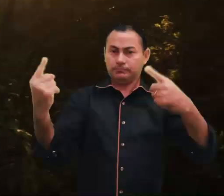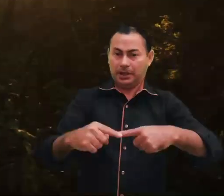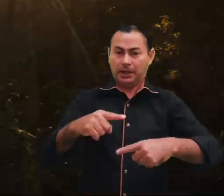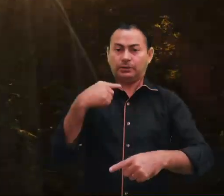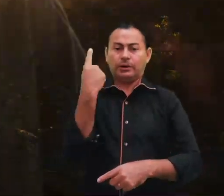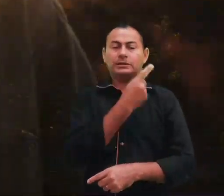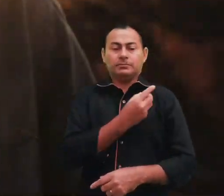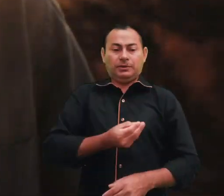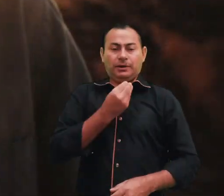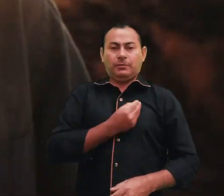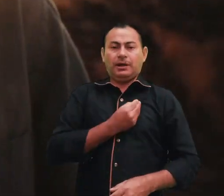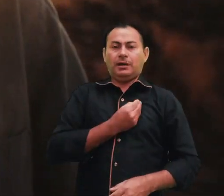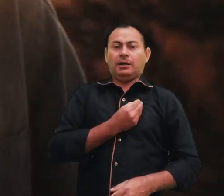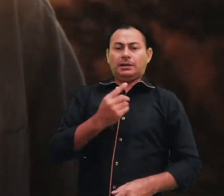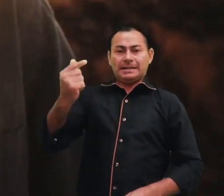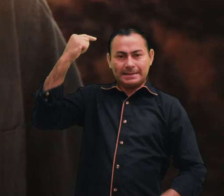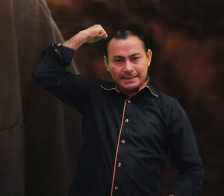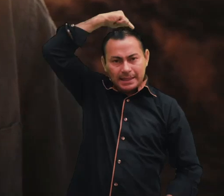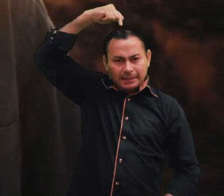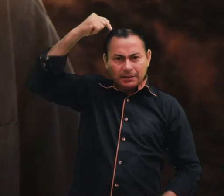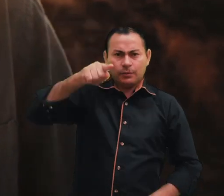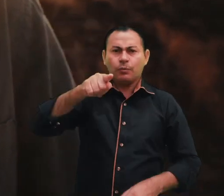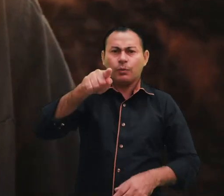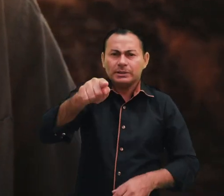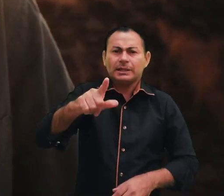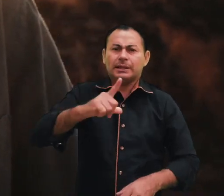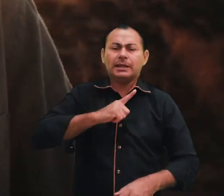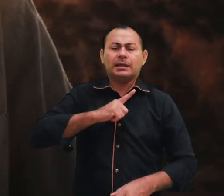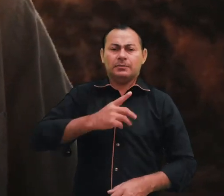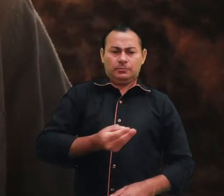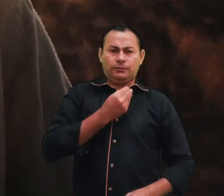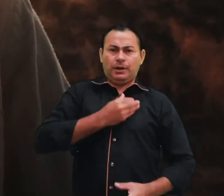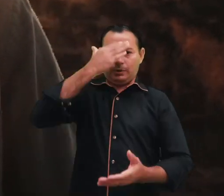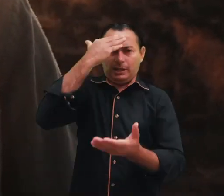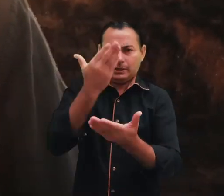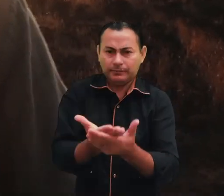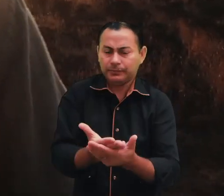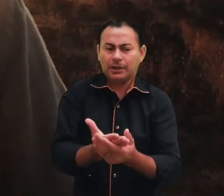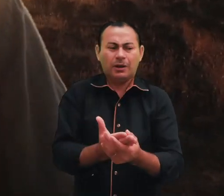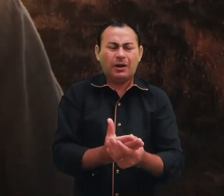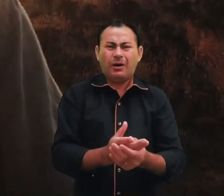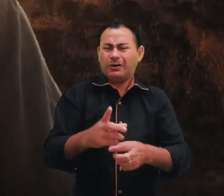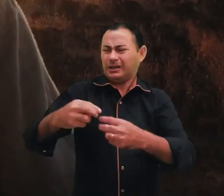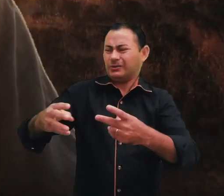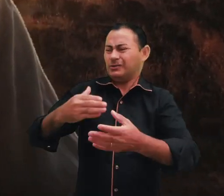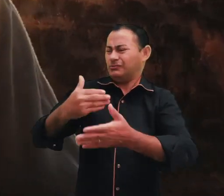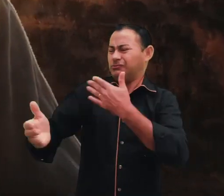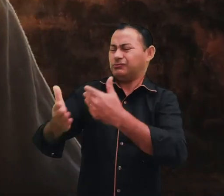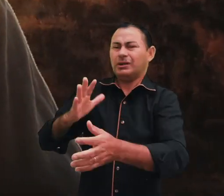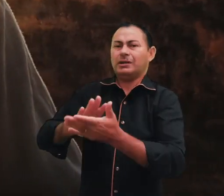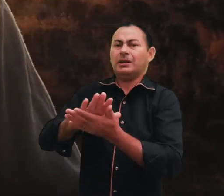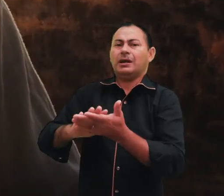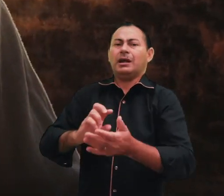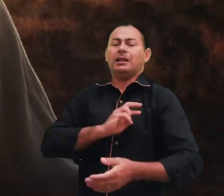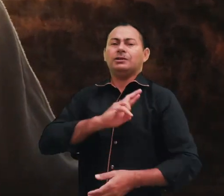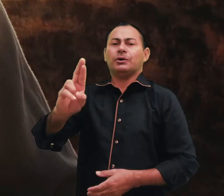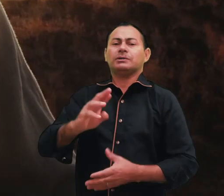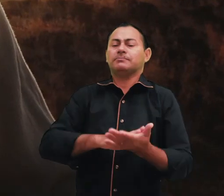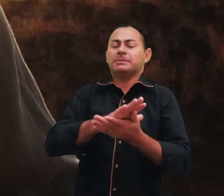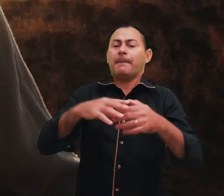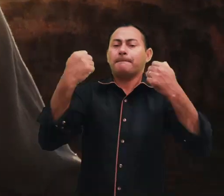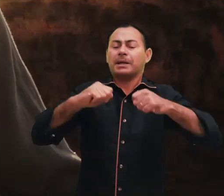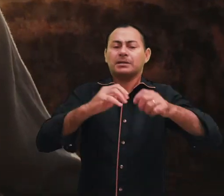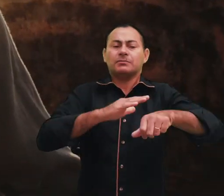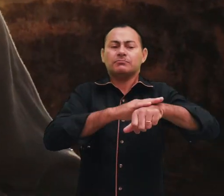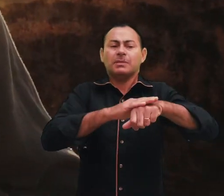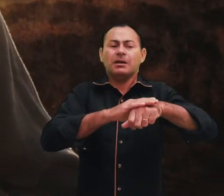vida santa. Você tem de viver aquilo que acredita. O resto não passa de conversa religiosa e ninguém precisa